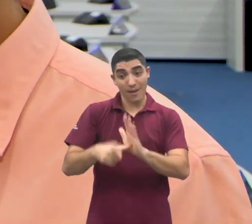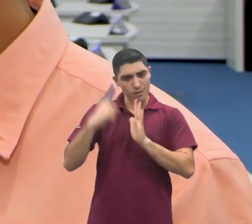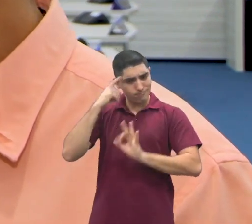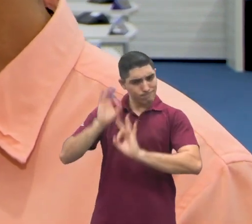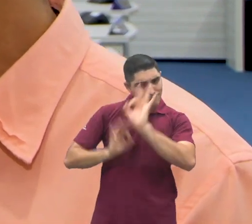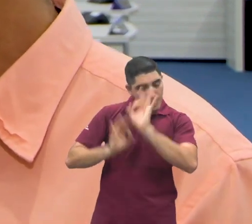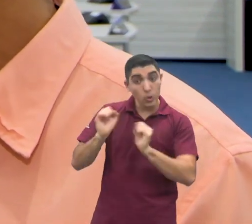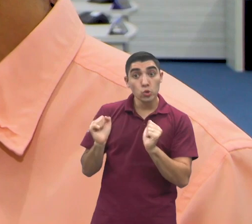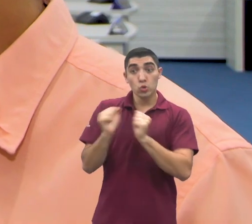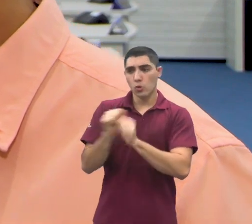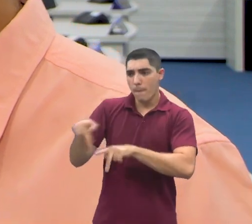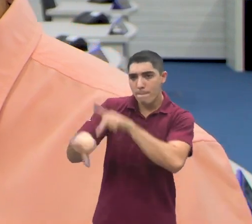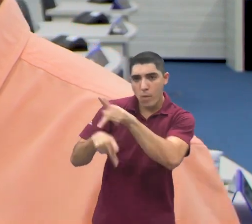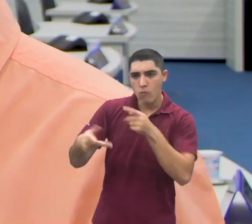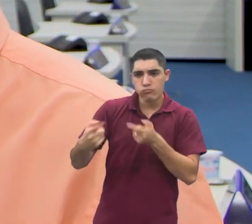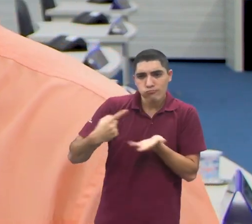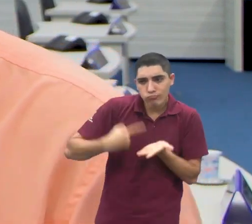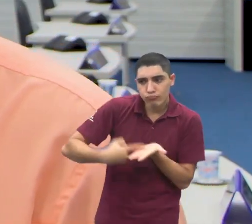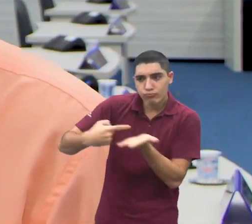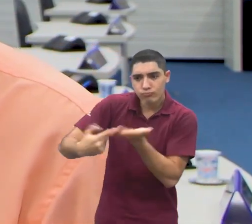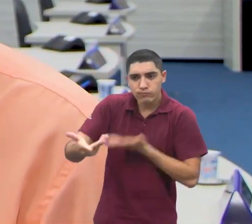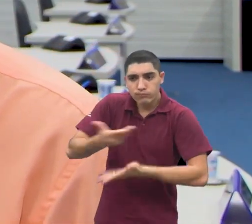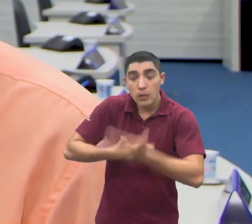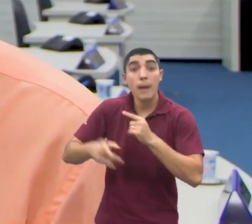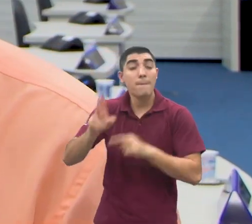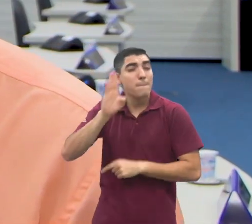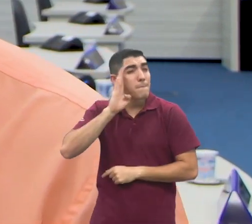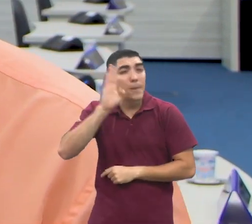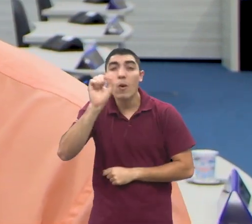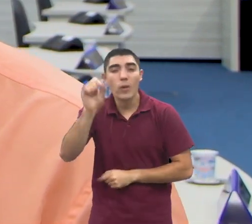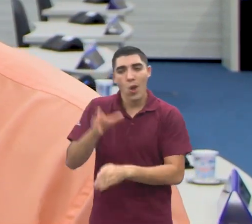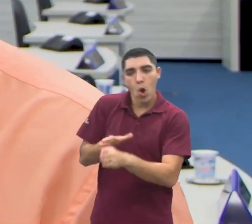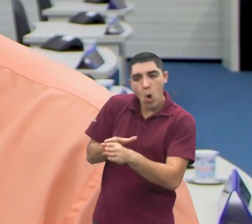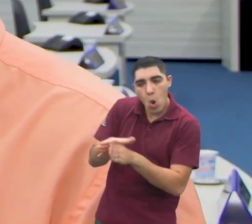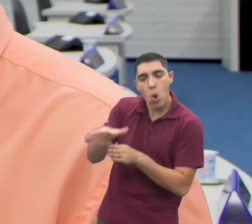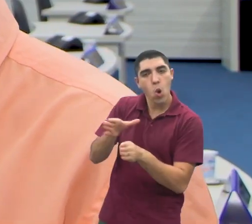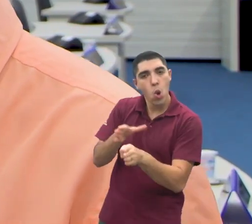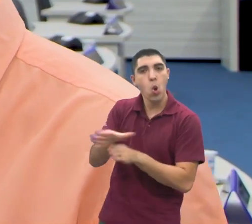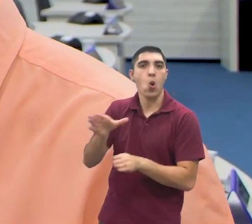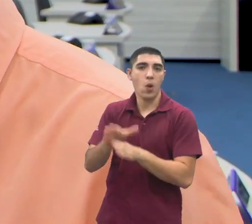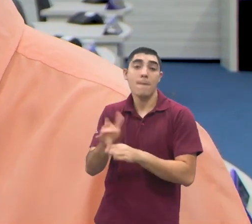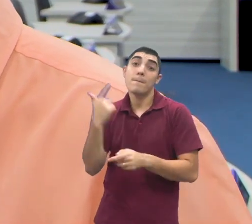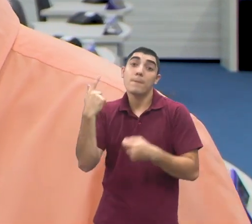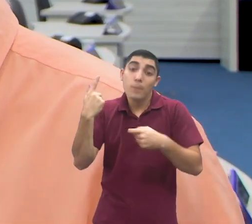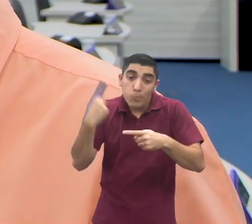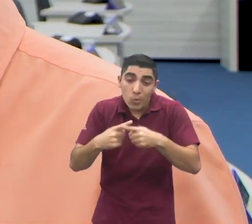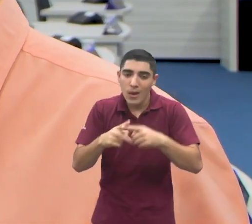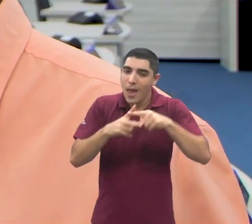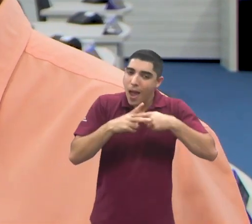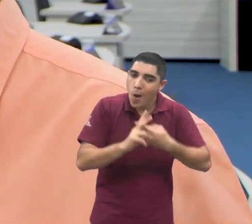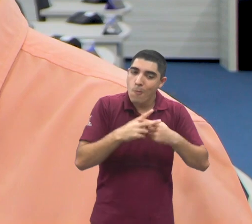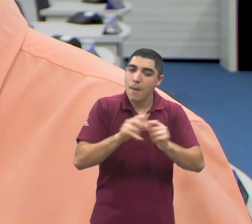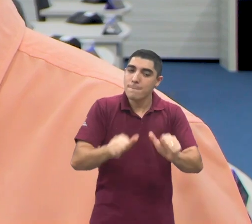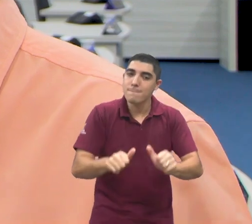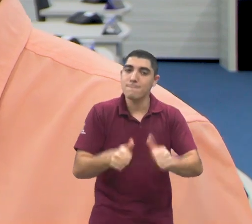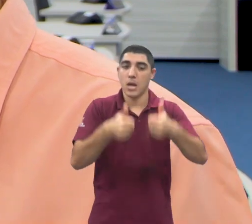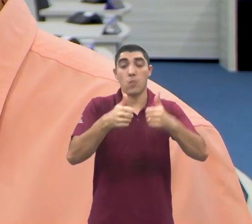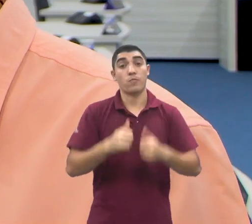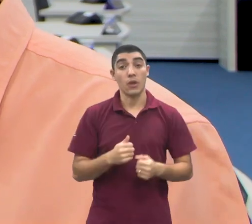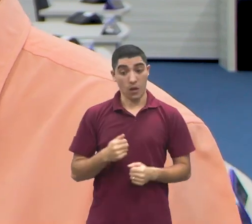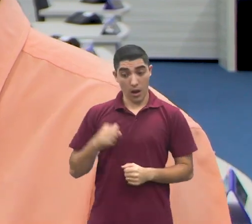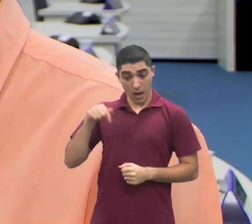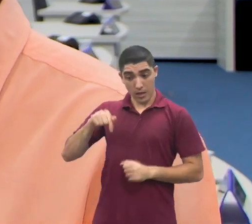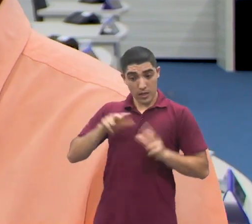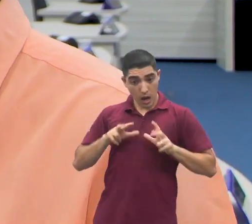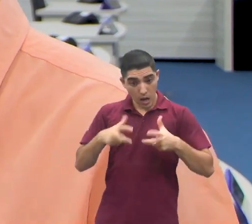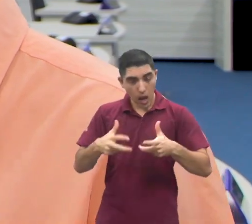com a população e principalmente correções. Então acho que nesse ponto a Câmara pode ajudar, ajudando